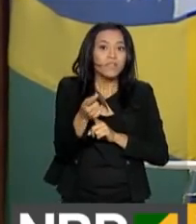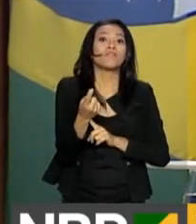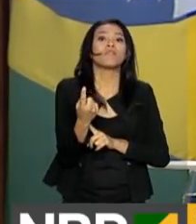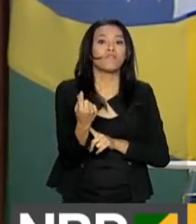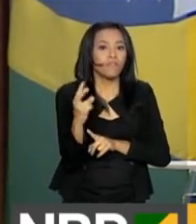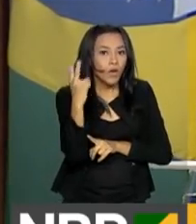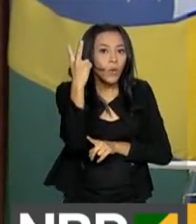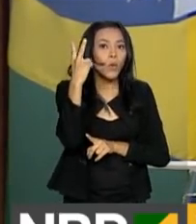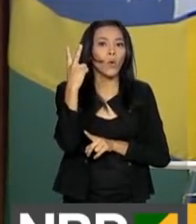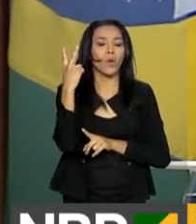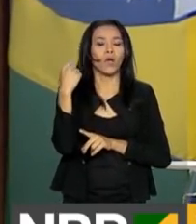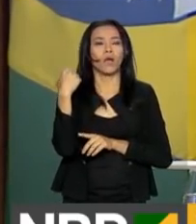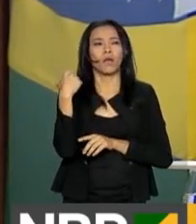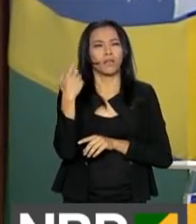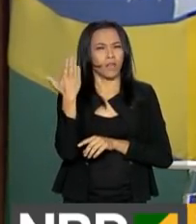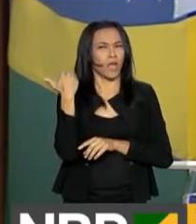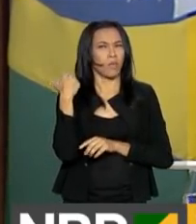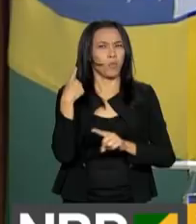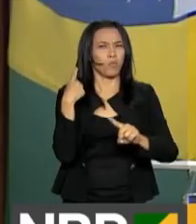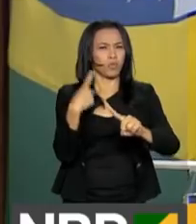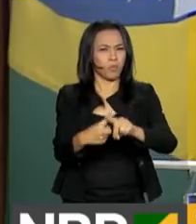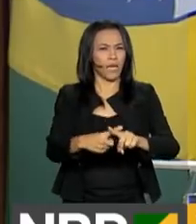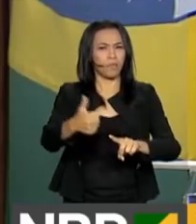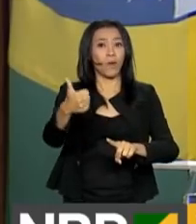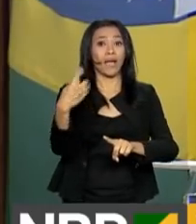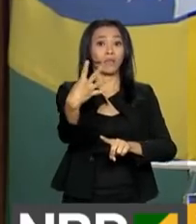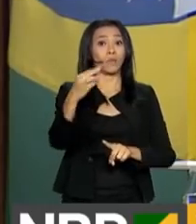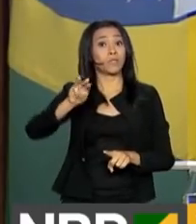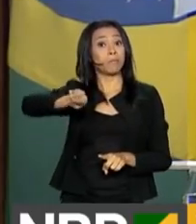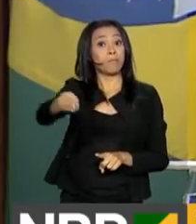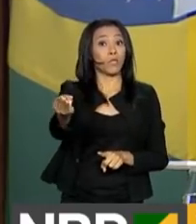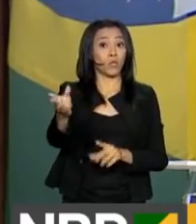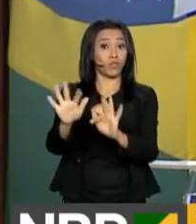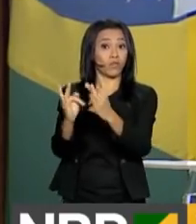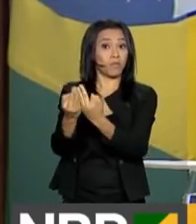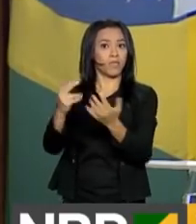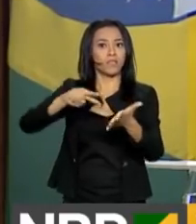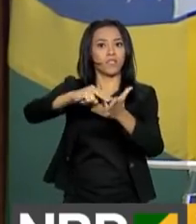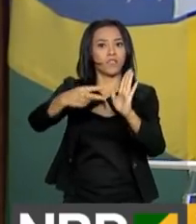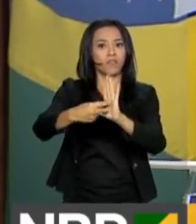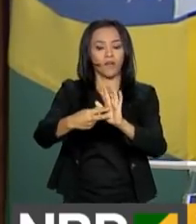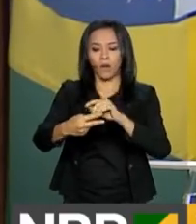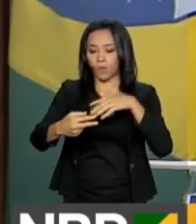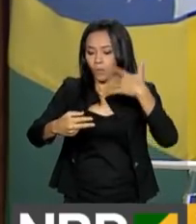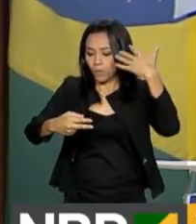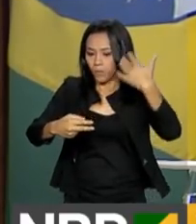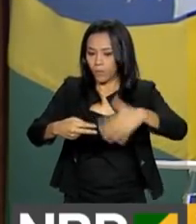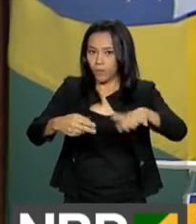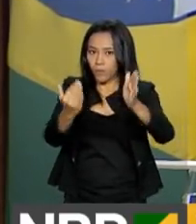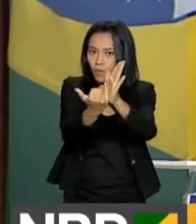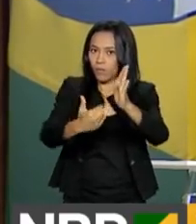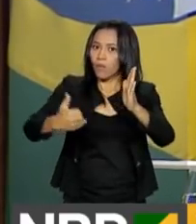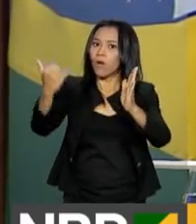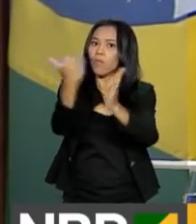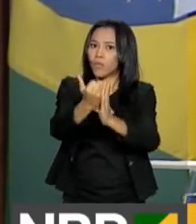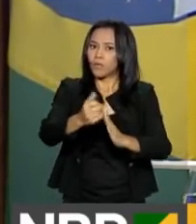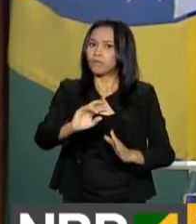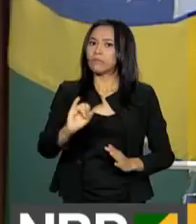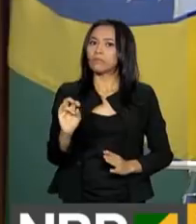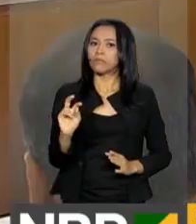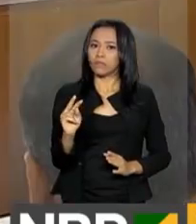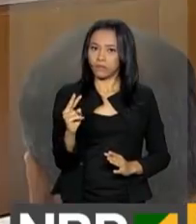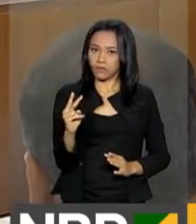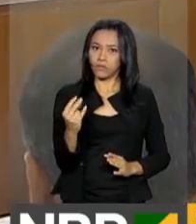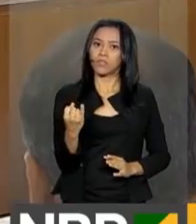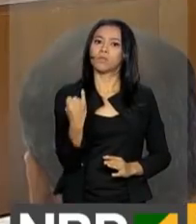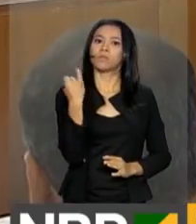* quase na época 14 milhões de famílias significava o aporte de um capital subir jozú capital e